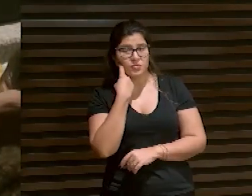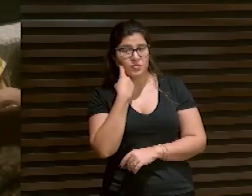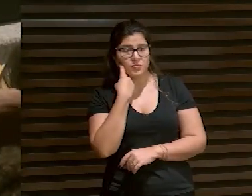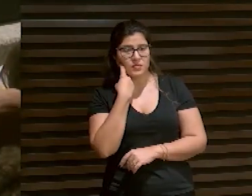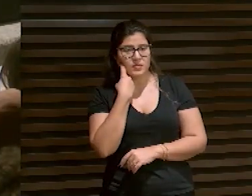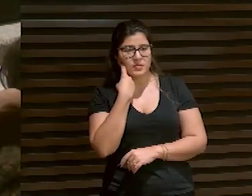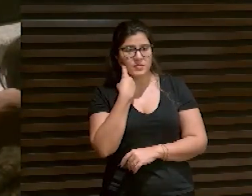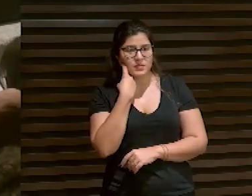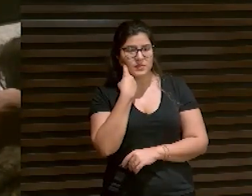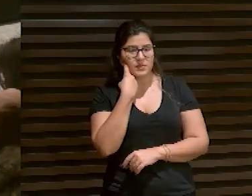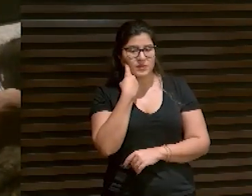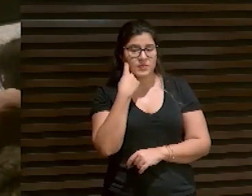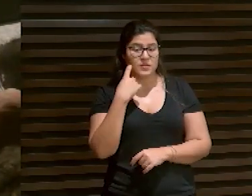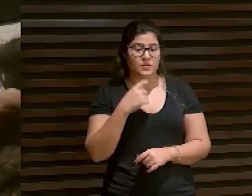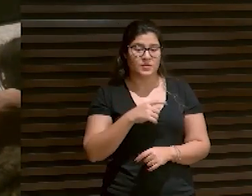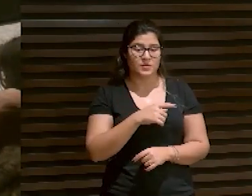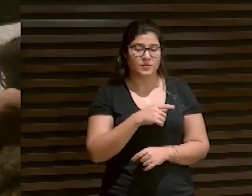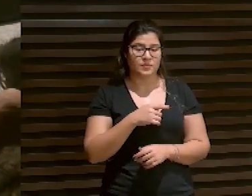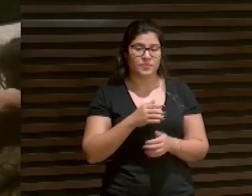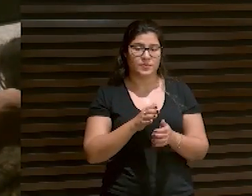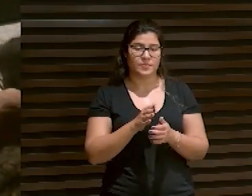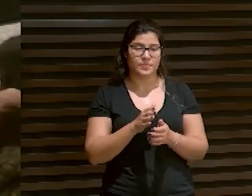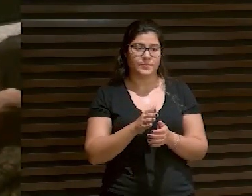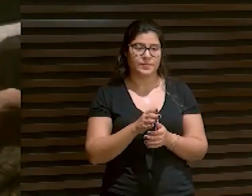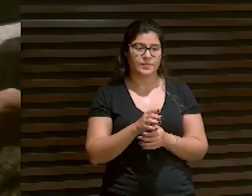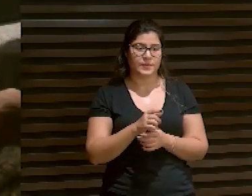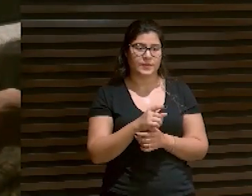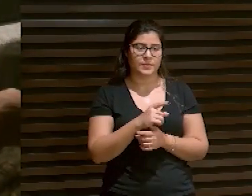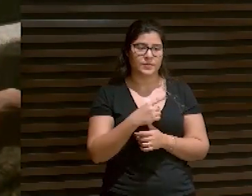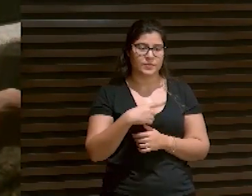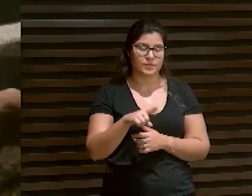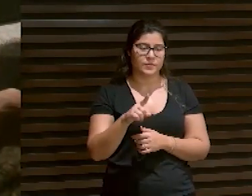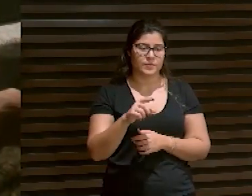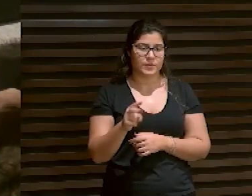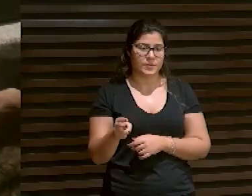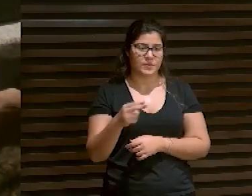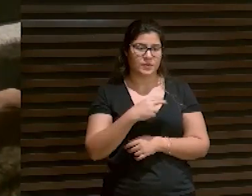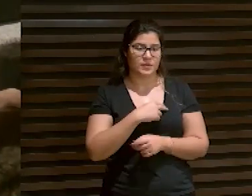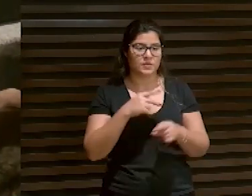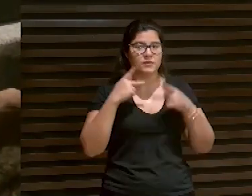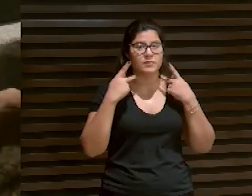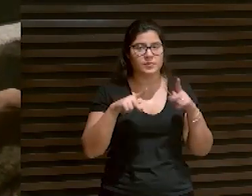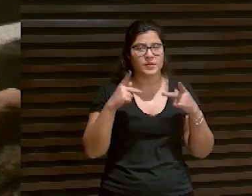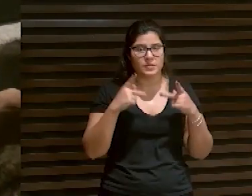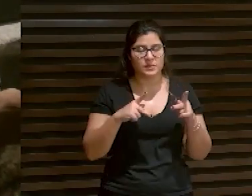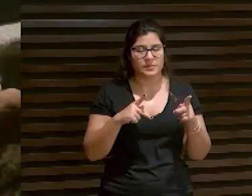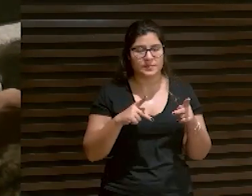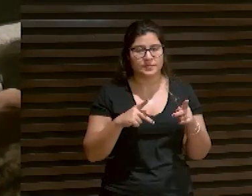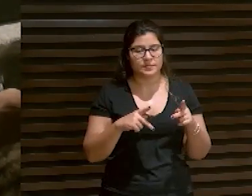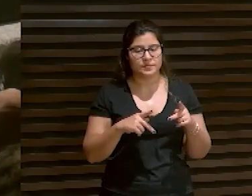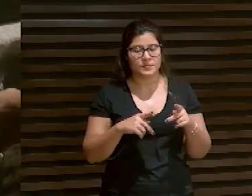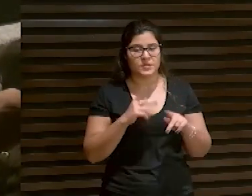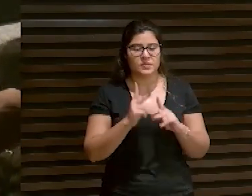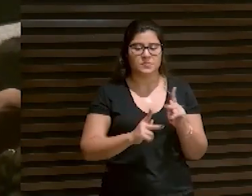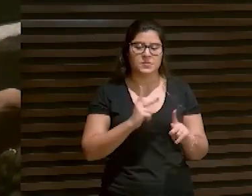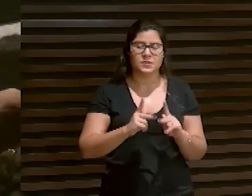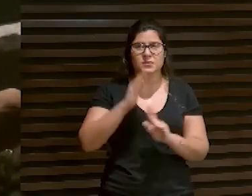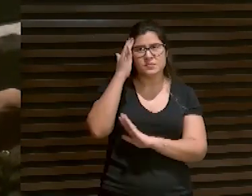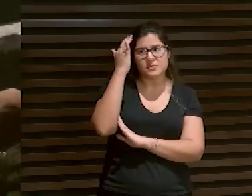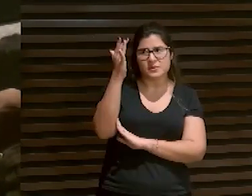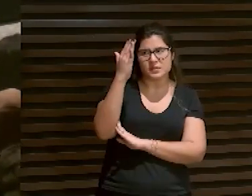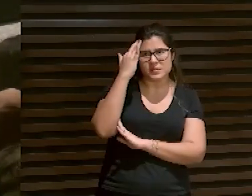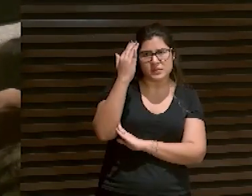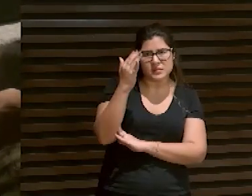visitar aquela cidade para pregar contra ela, e o povo via aquele homem pregando, o que eles deveriam imaginar? Nossa, que pregador santo, que